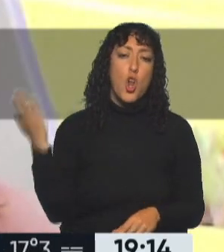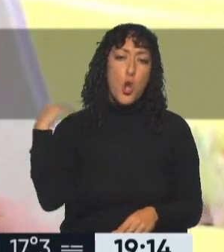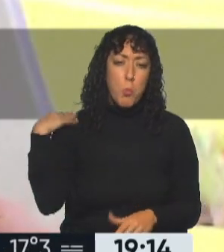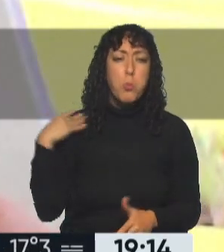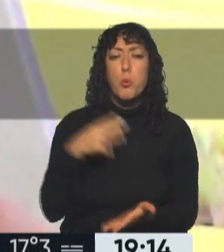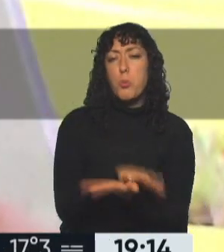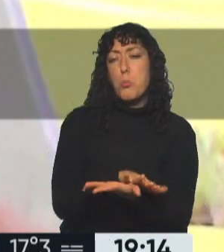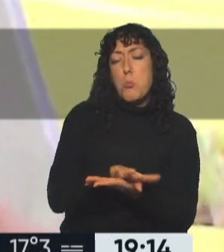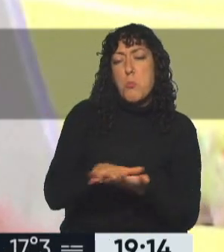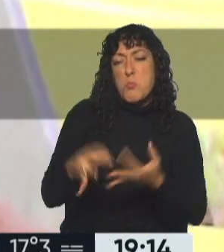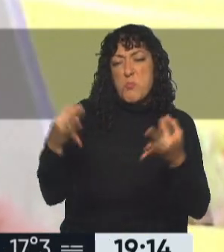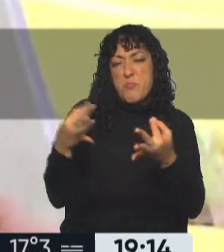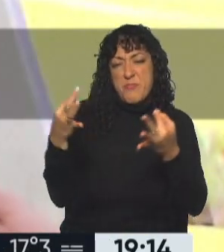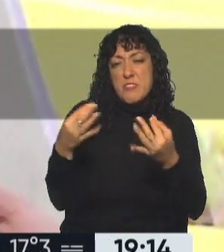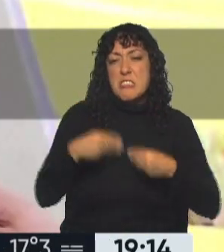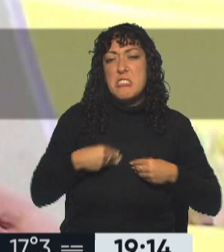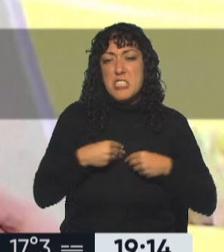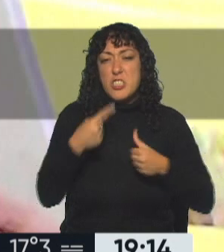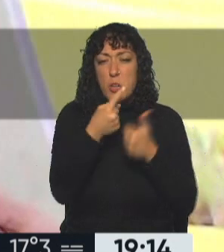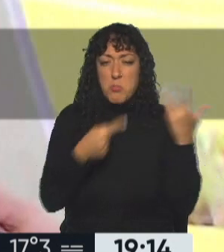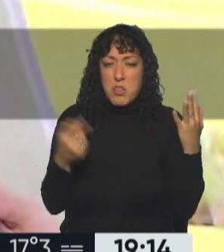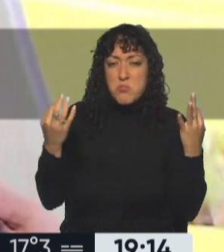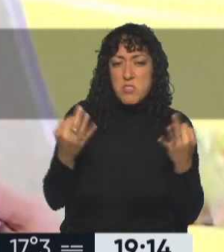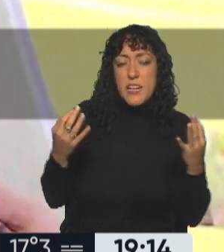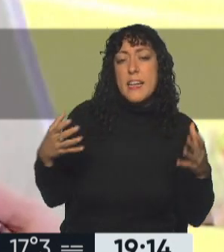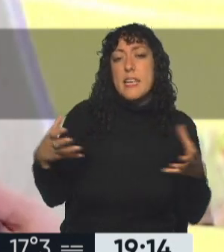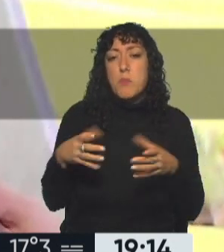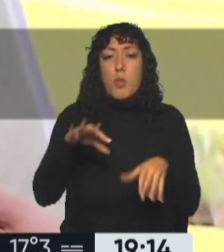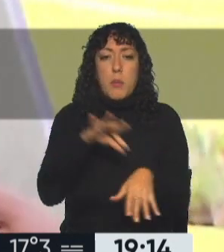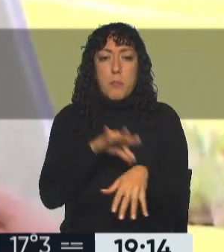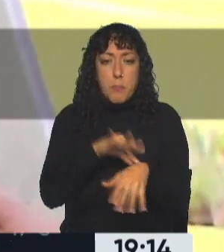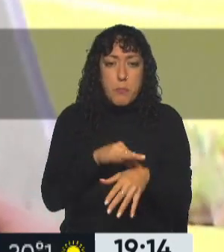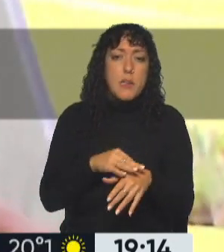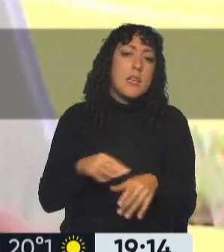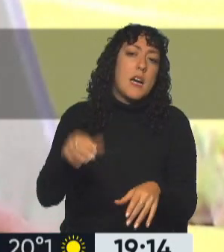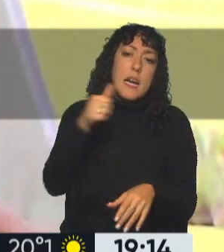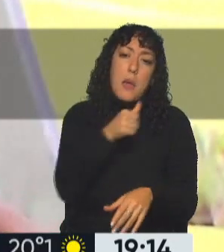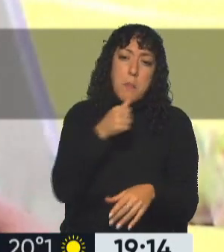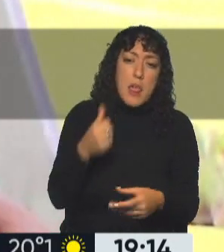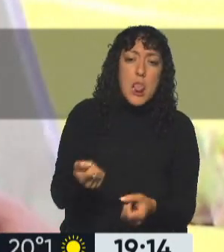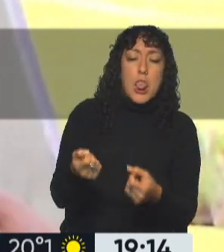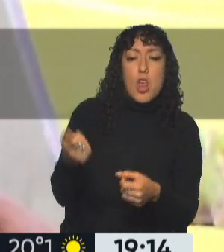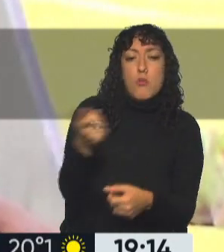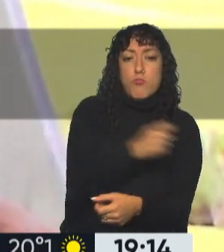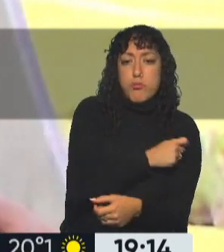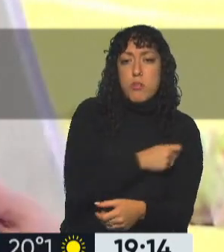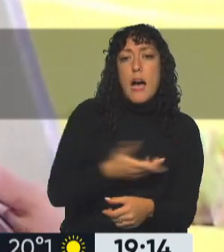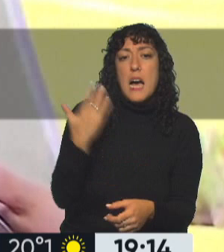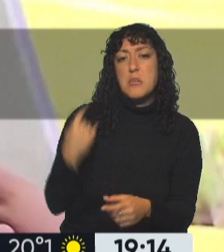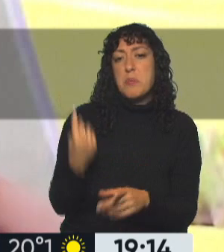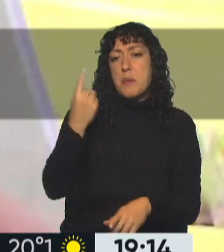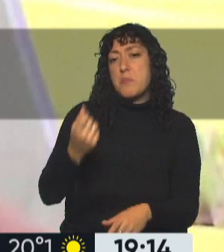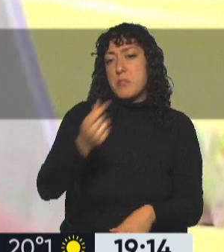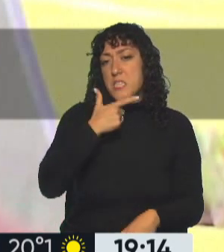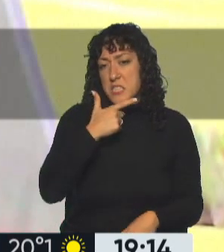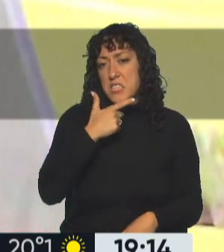sintomas, a equipe médica resolveu aplicar hidroxicloroquina. Eu tomei no dia de ontem, por volta de 17 horas, o